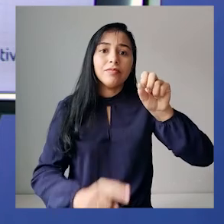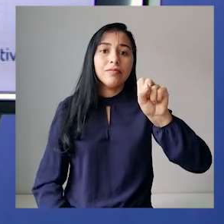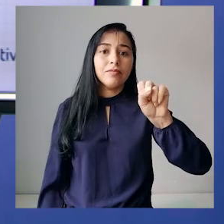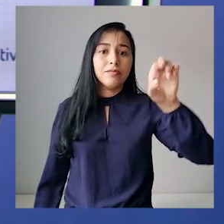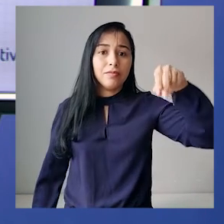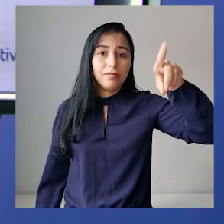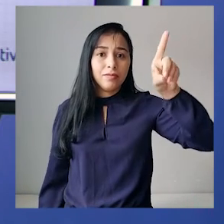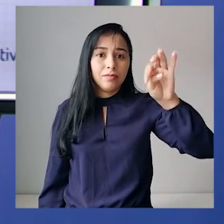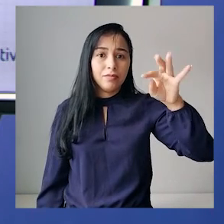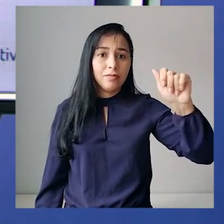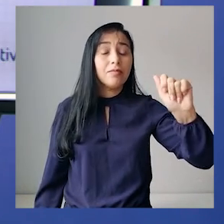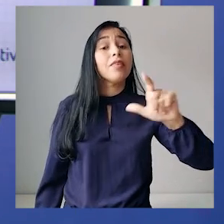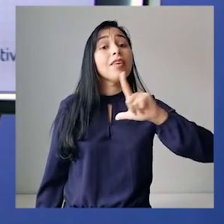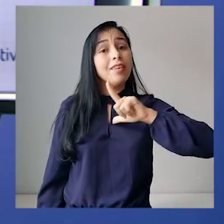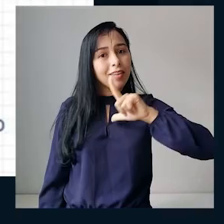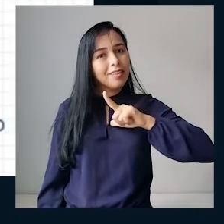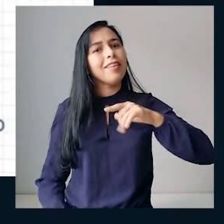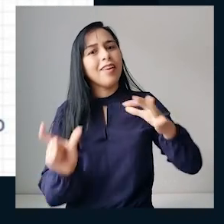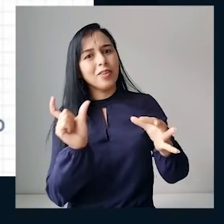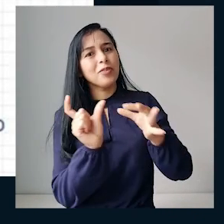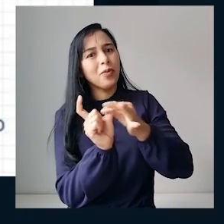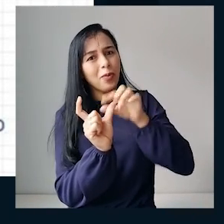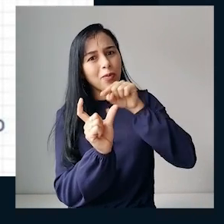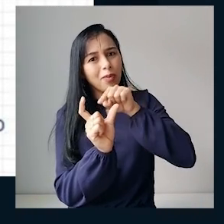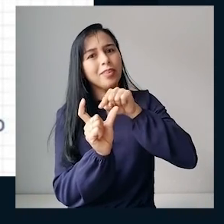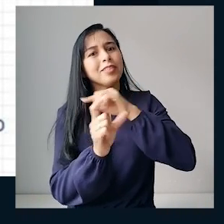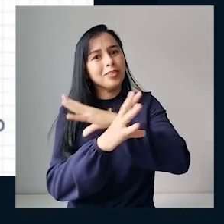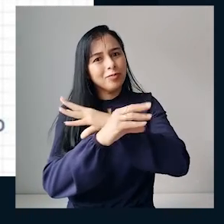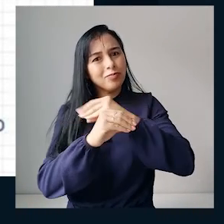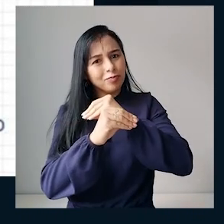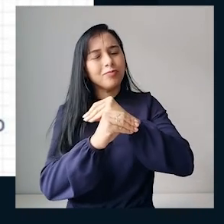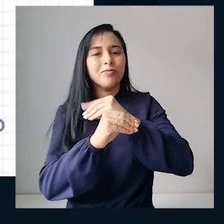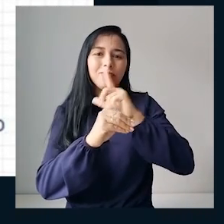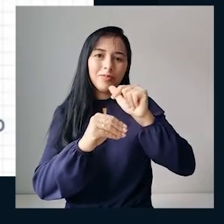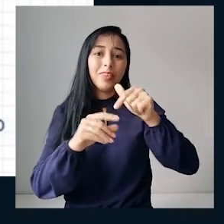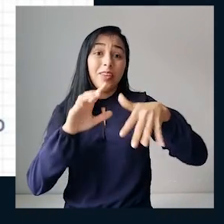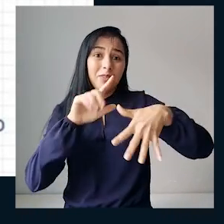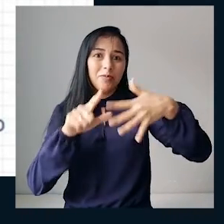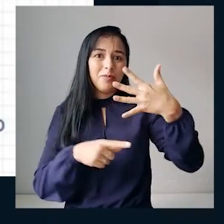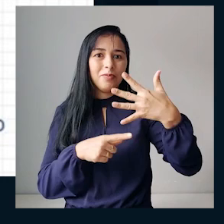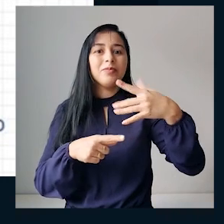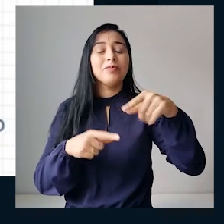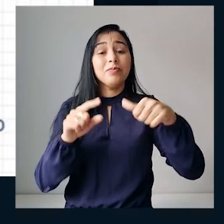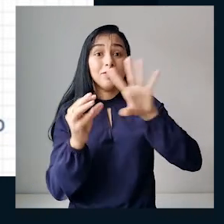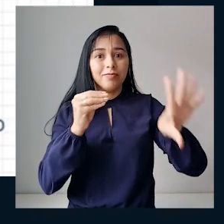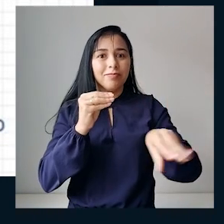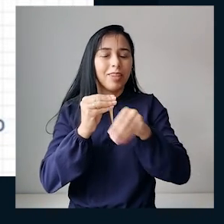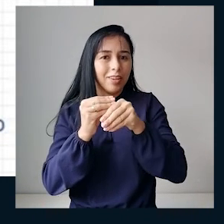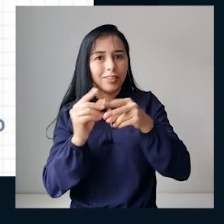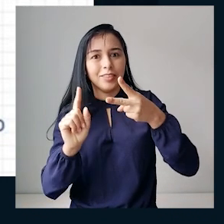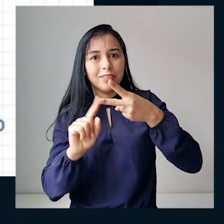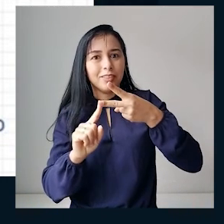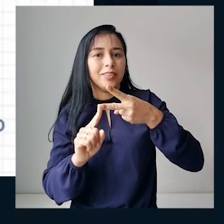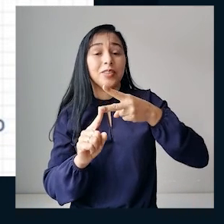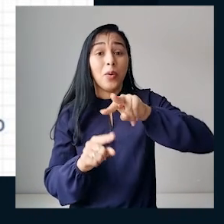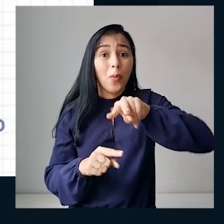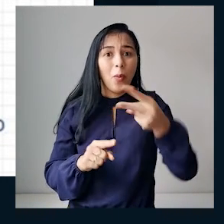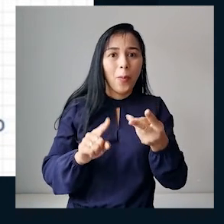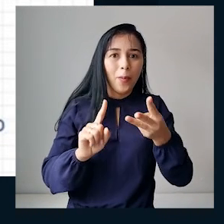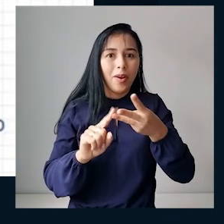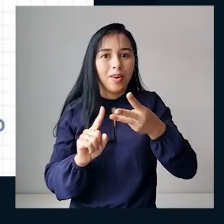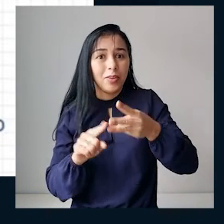possuem conectivos, que podem indicar ideia de adição, de oposição, de alternância,